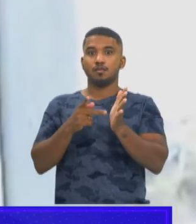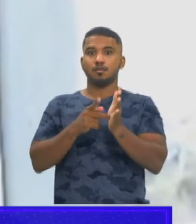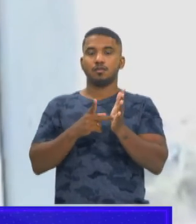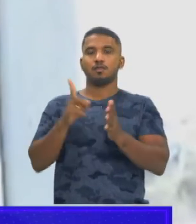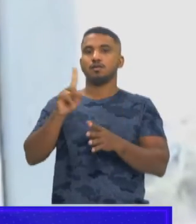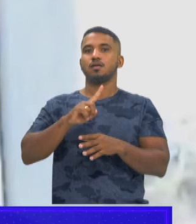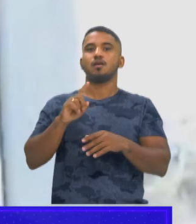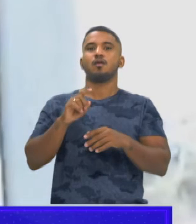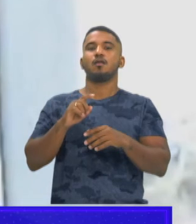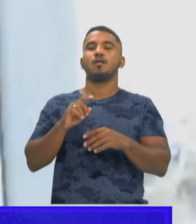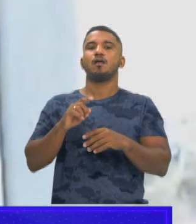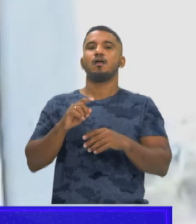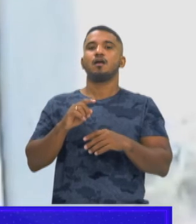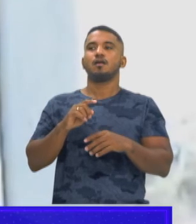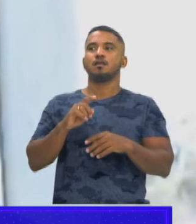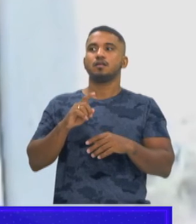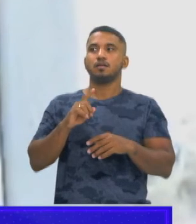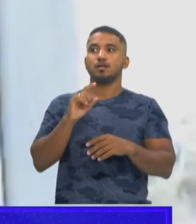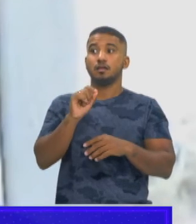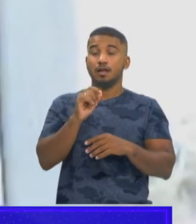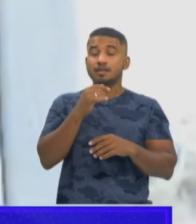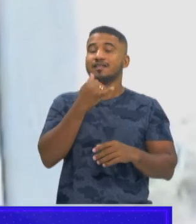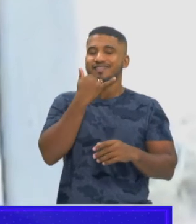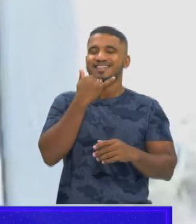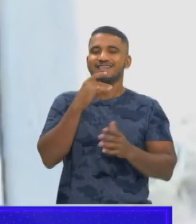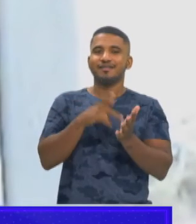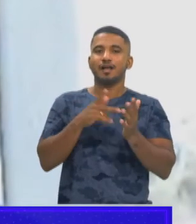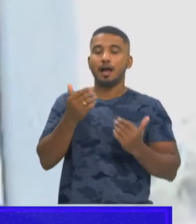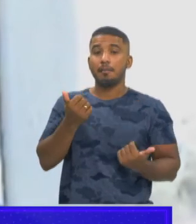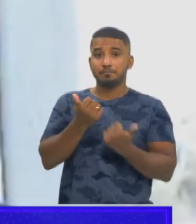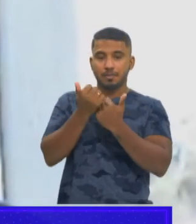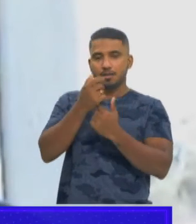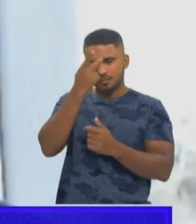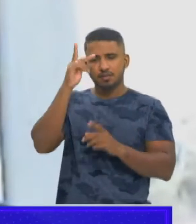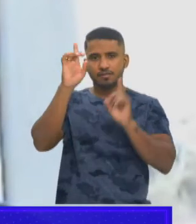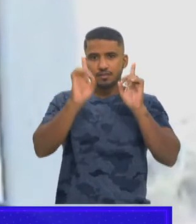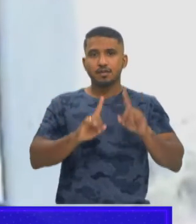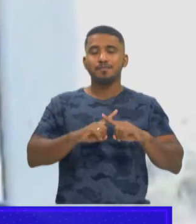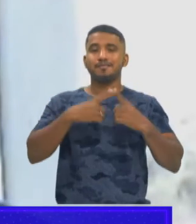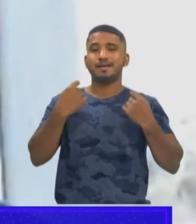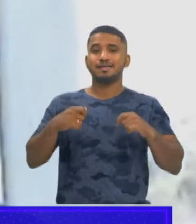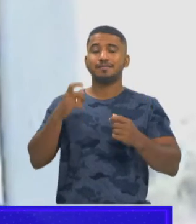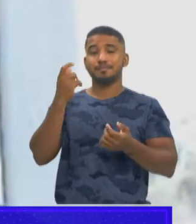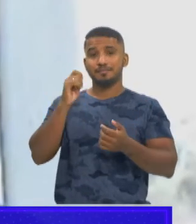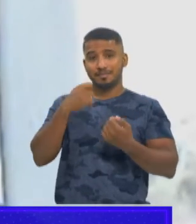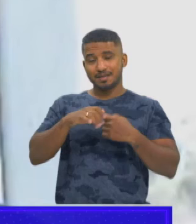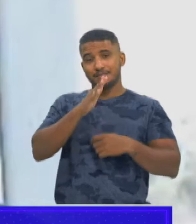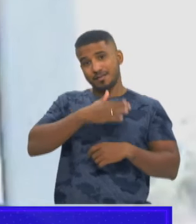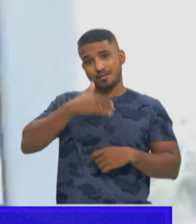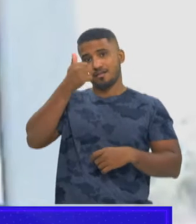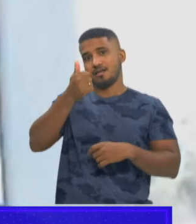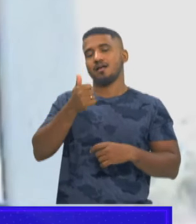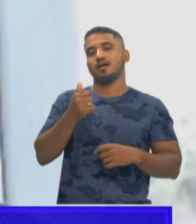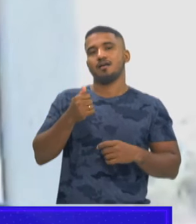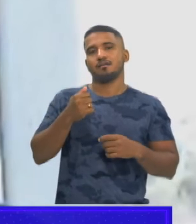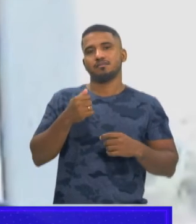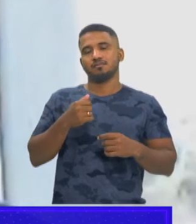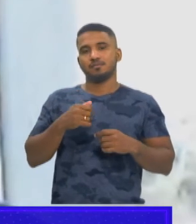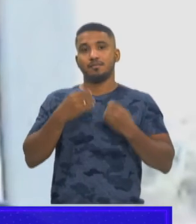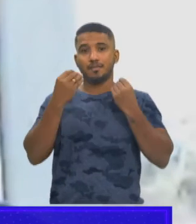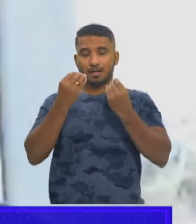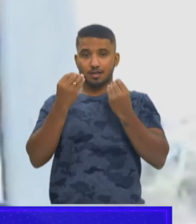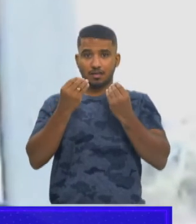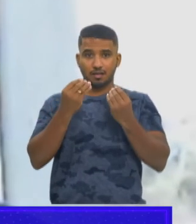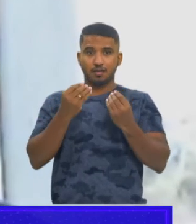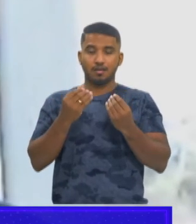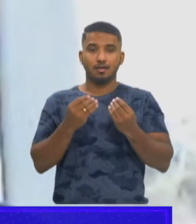com deficiência, mas eu analiso que sempre tem que ser evoluído, tem que ser melhorado, para que adeque, na